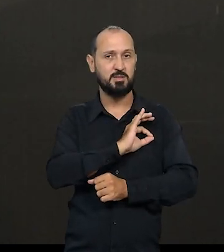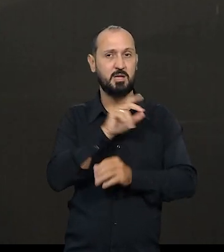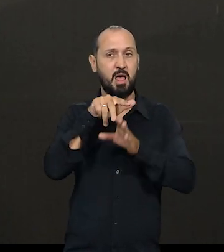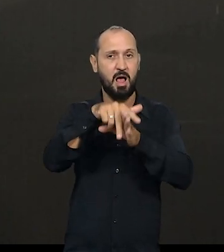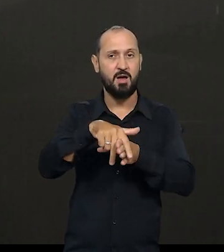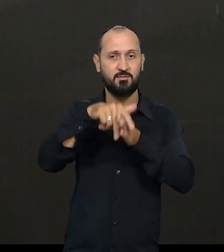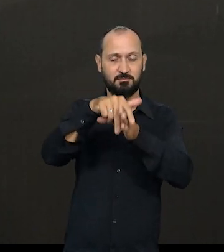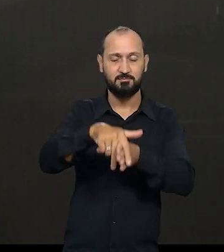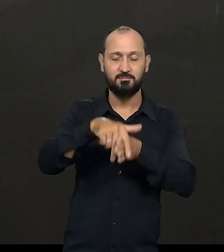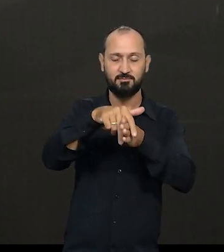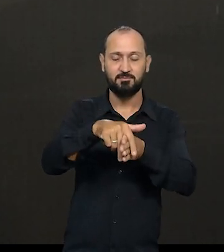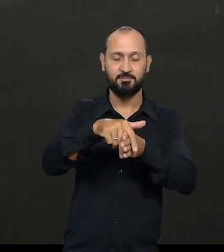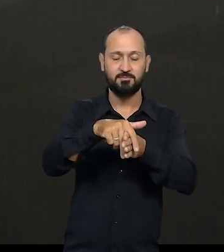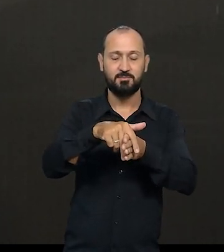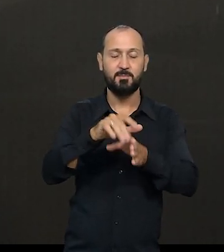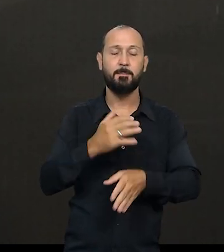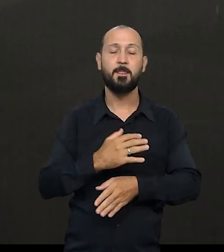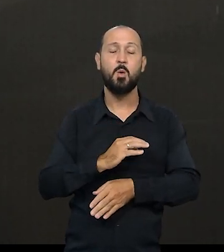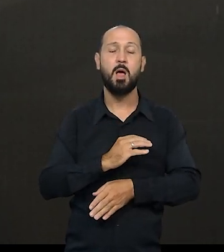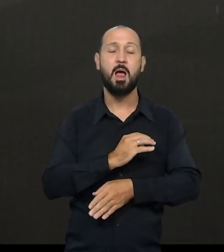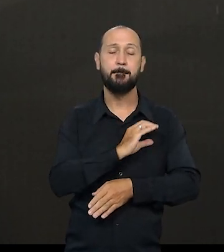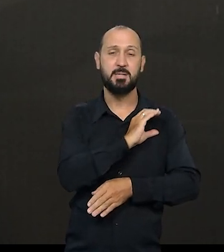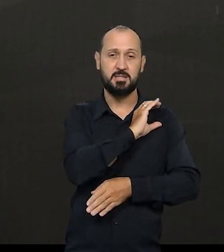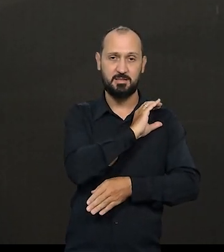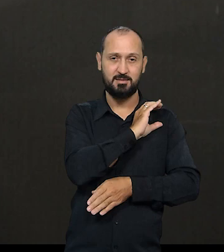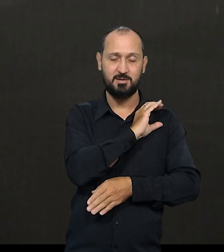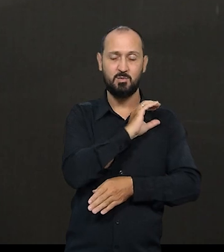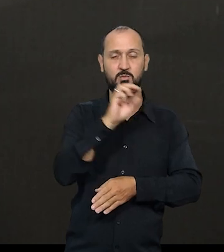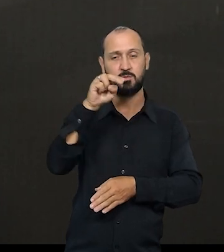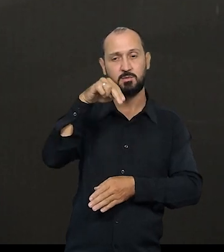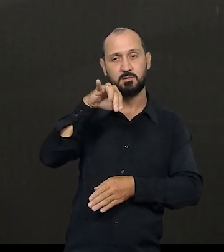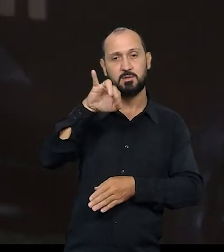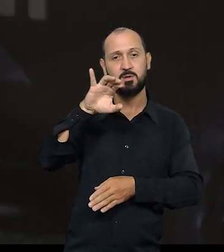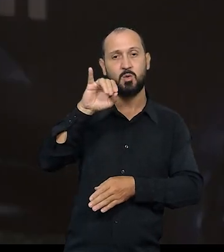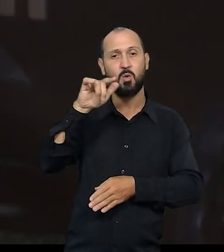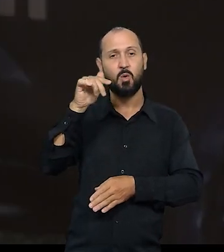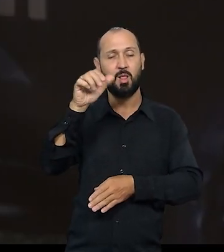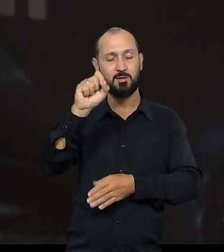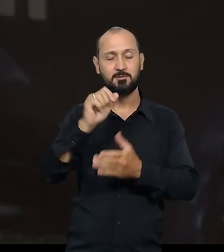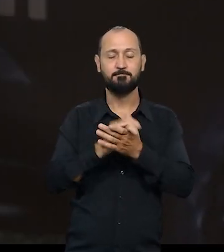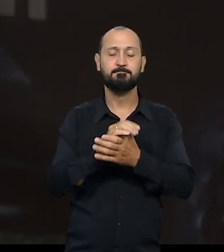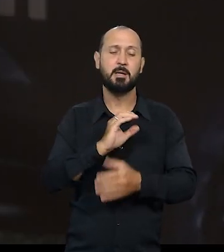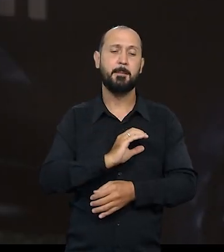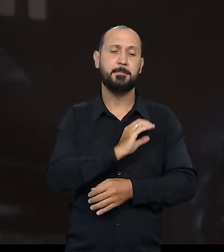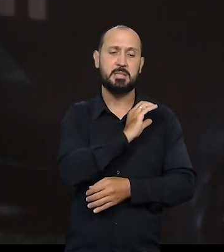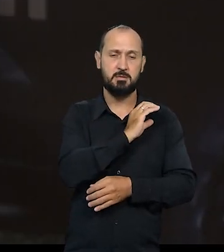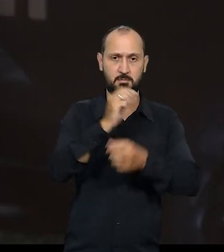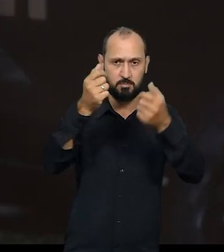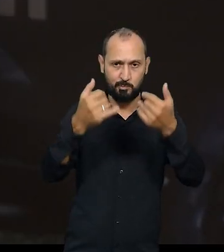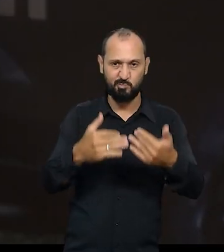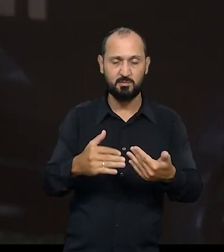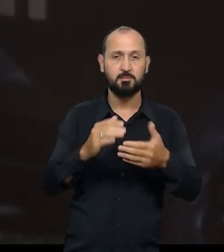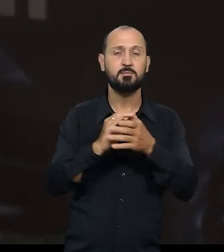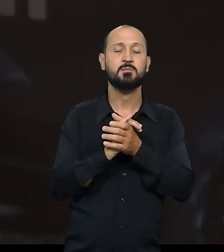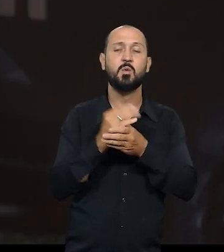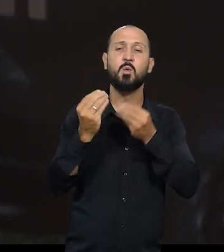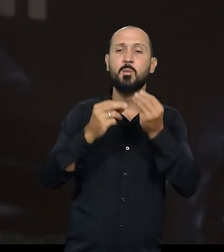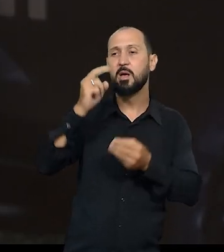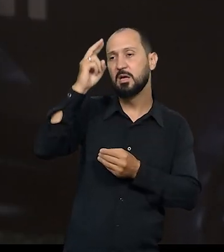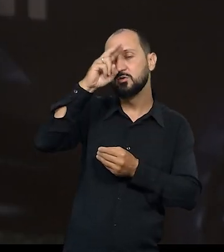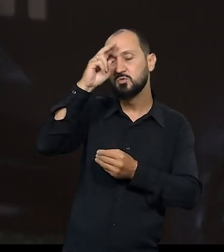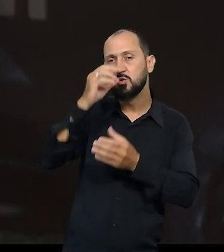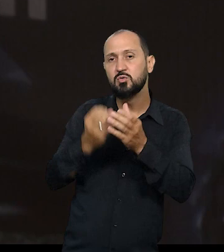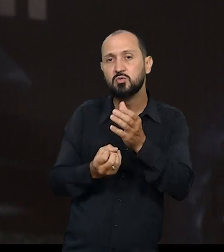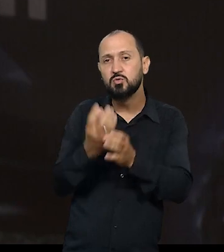Grosso do Sul, o capitão Nicolas Peralta Barros de Araújo. Capitão, conta pra gente um pouco da história